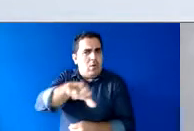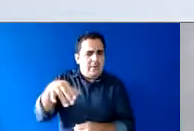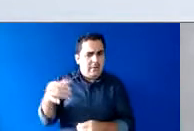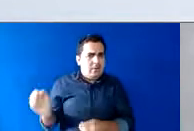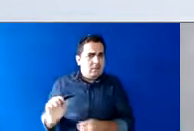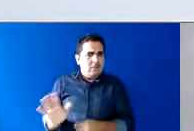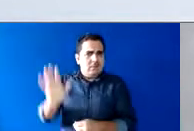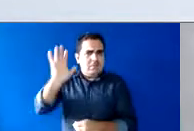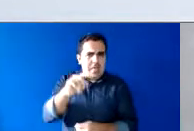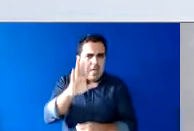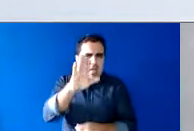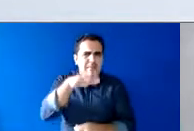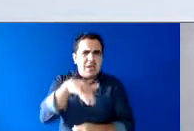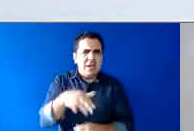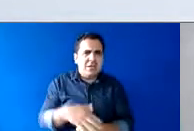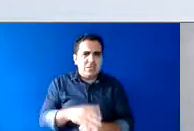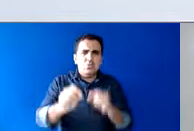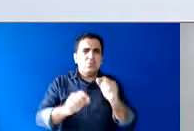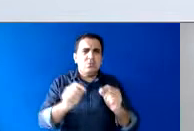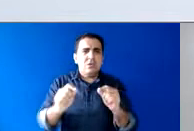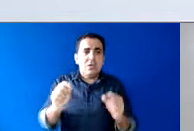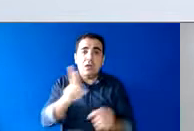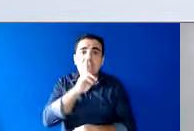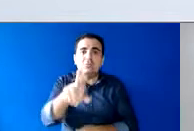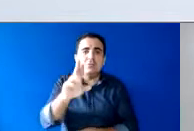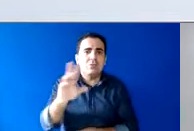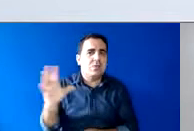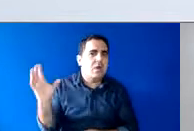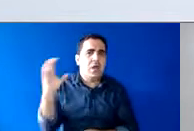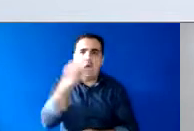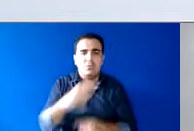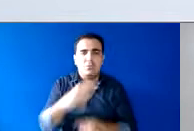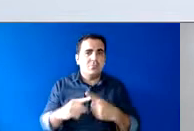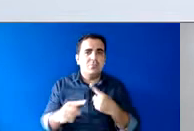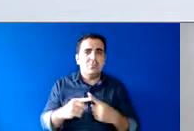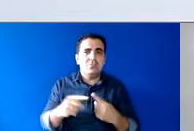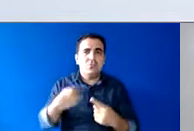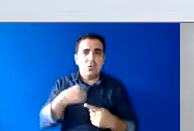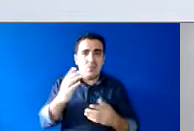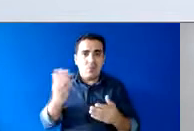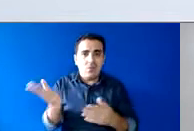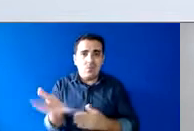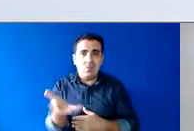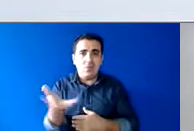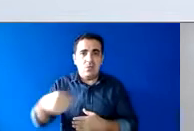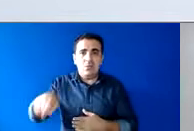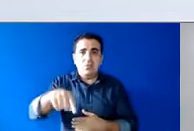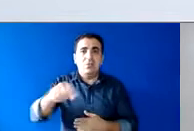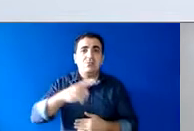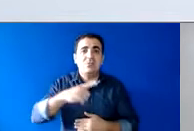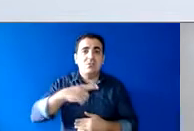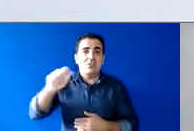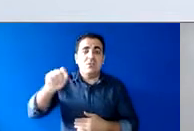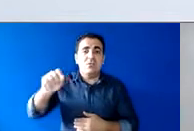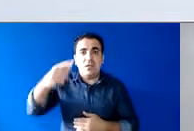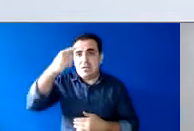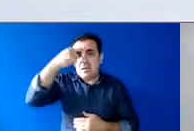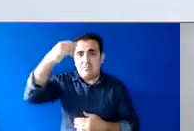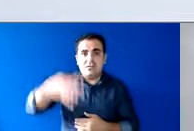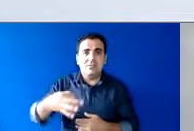custo é baixo e o efeito é alto, exatamente porque a gente mexe naquilo que nós temos sobrando, minha gente, que é a nossa